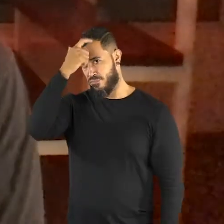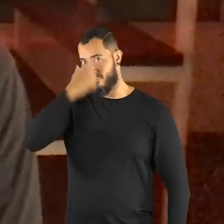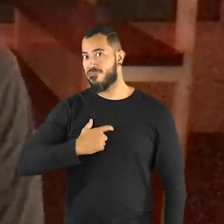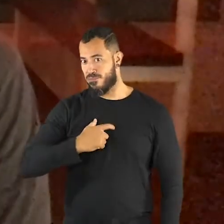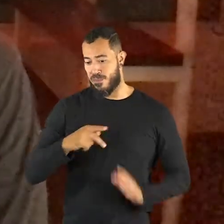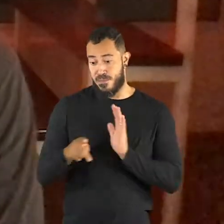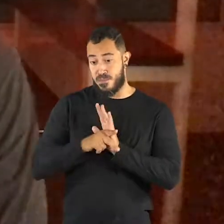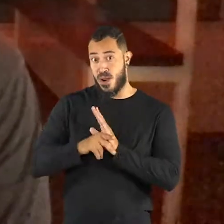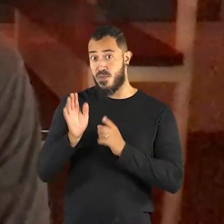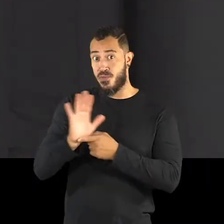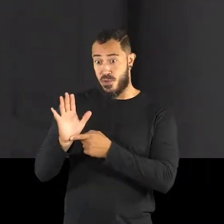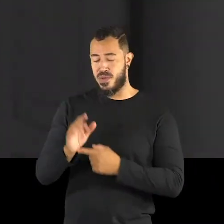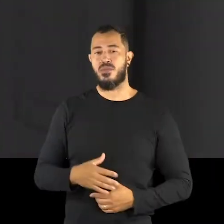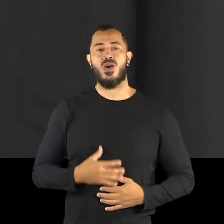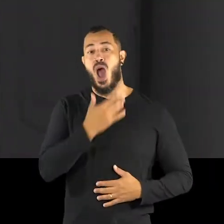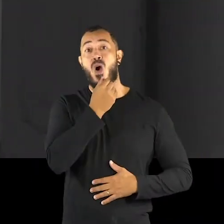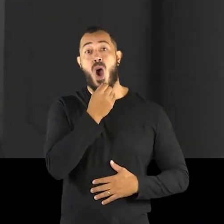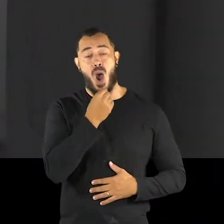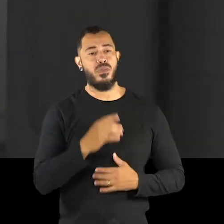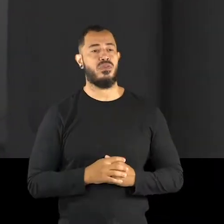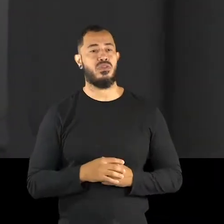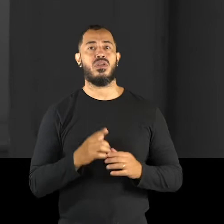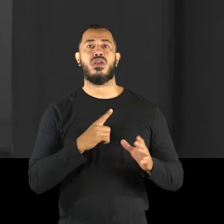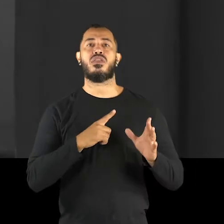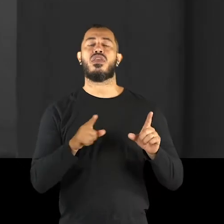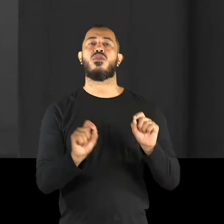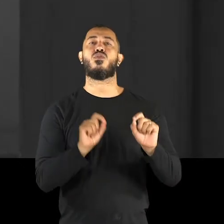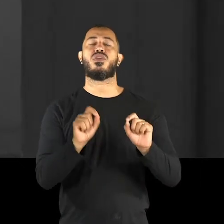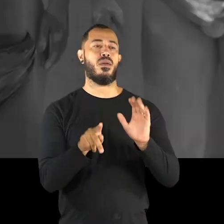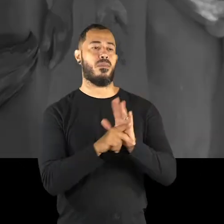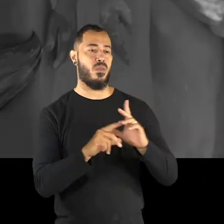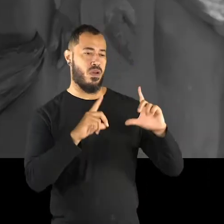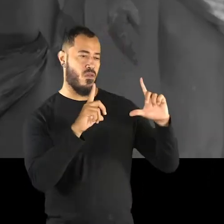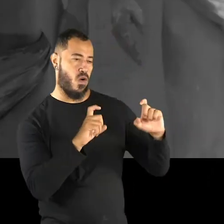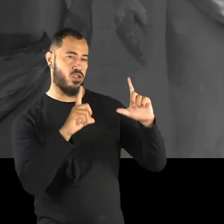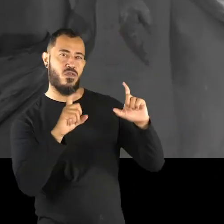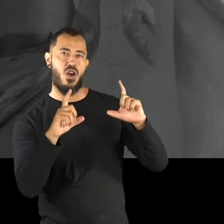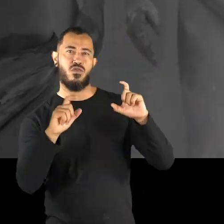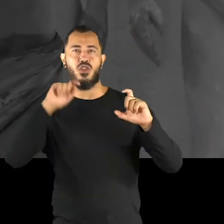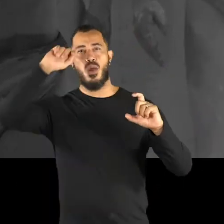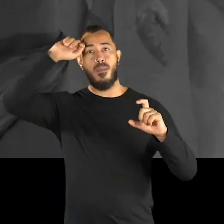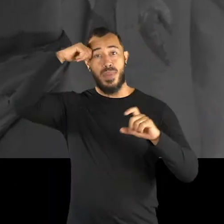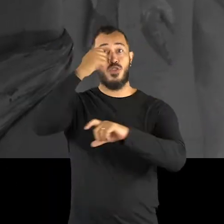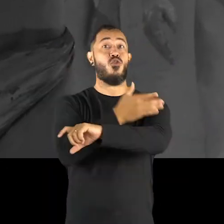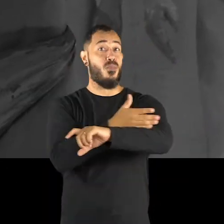personagens do filme, o Nicolas, ele tem um projeto chamado O Retratista, que fotografava em preto e branco, quer dizer, ainda fotografa. E aí a